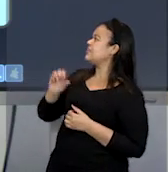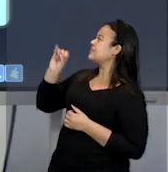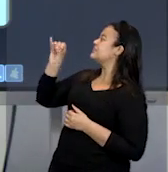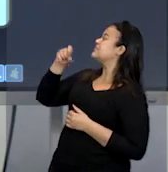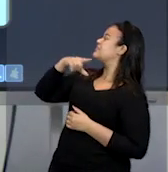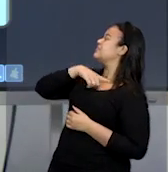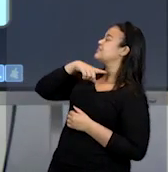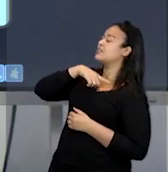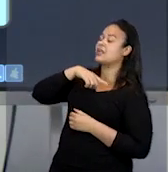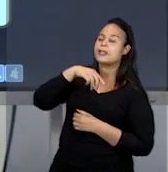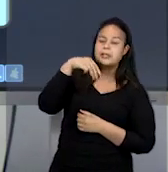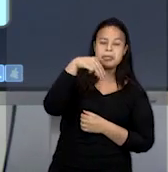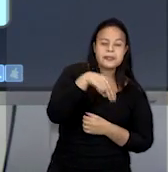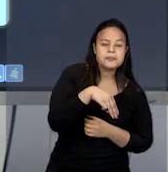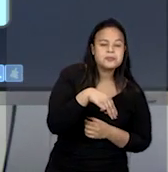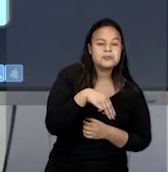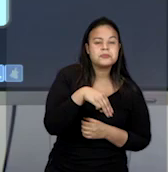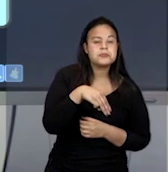o Mzinho,